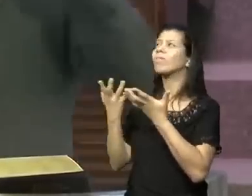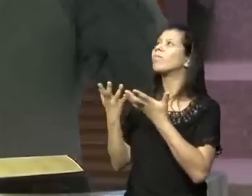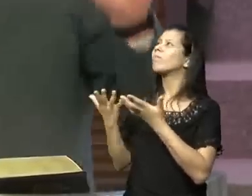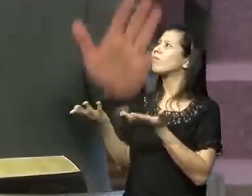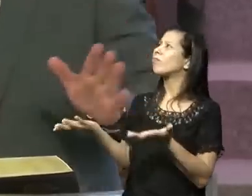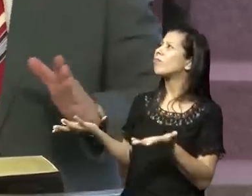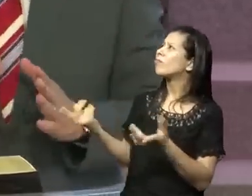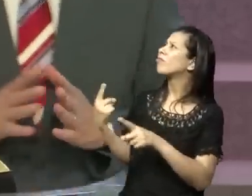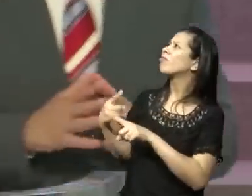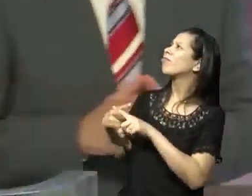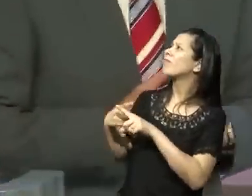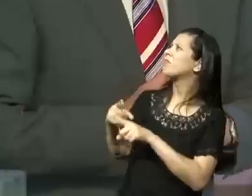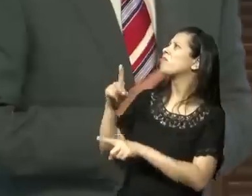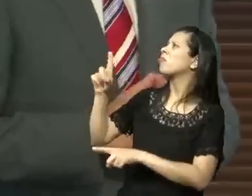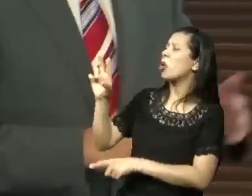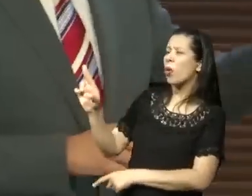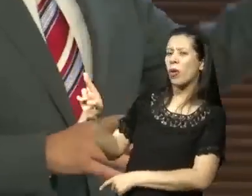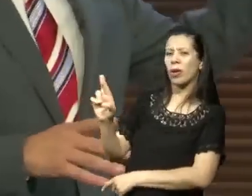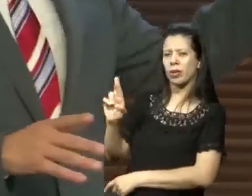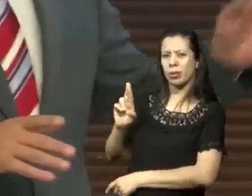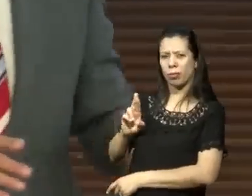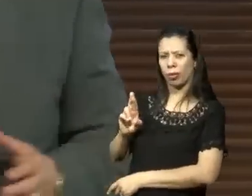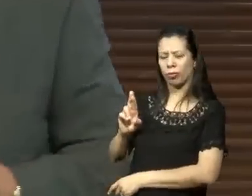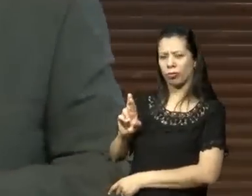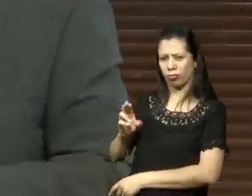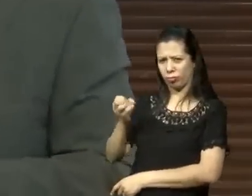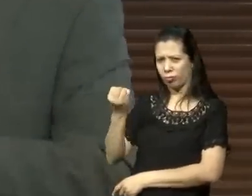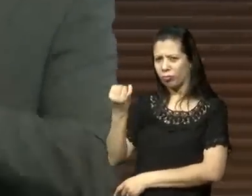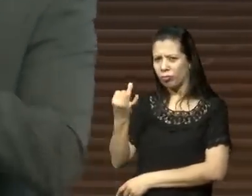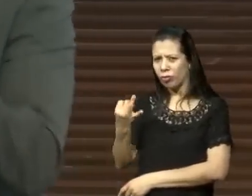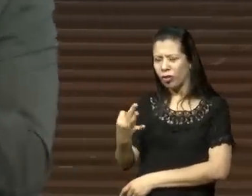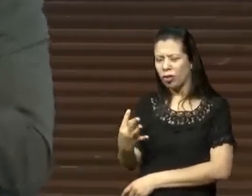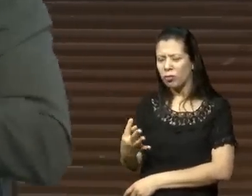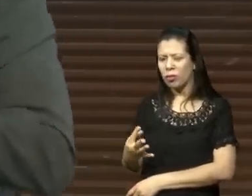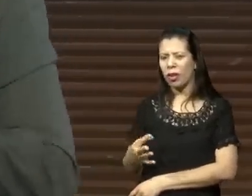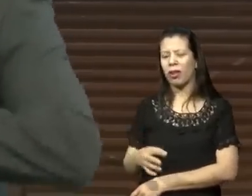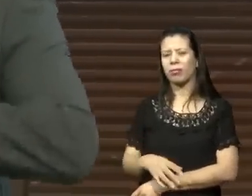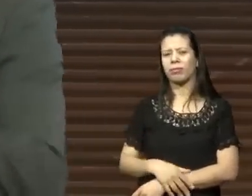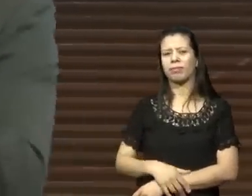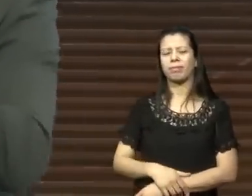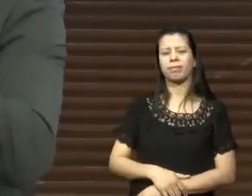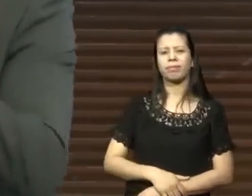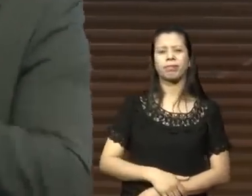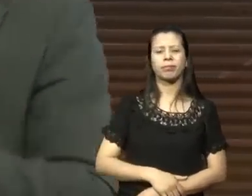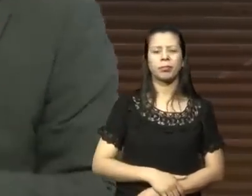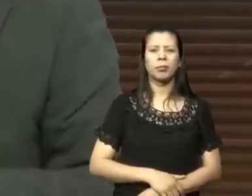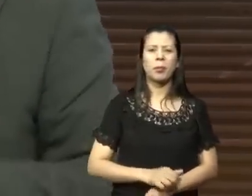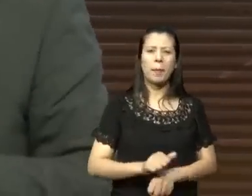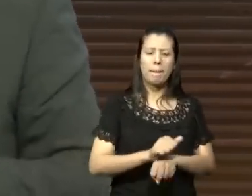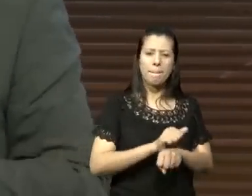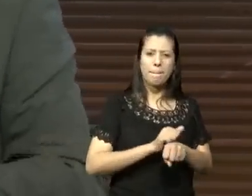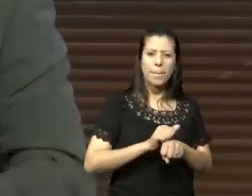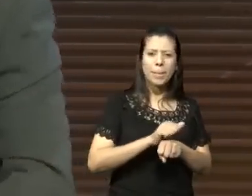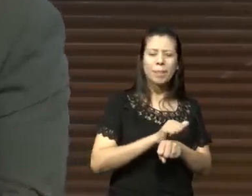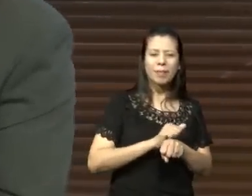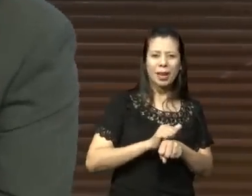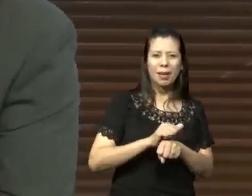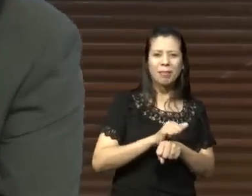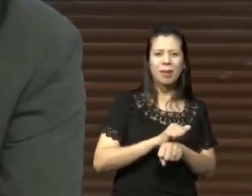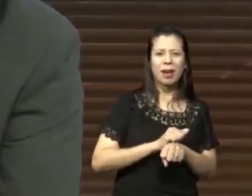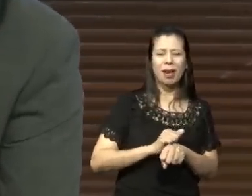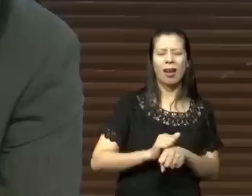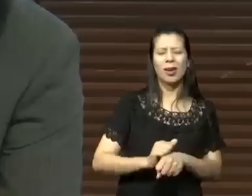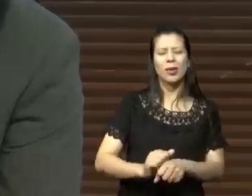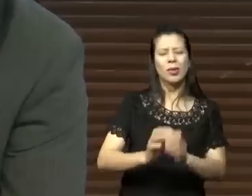em outras palavras tá escrito ali Abraão ele fez uma proposta para Deus ele